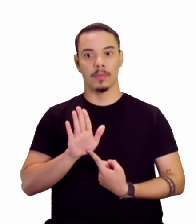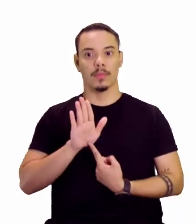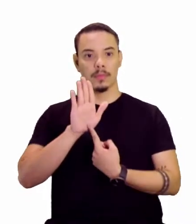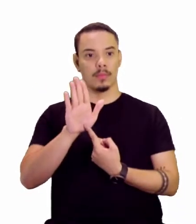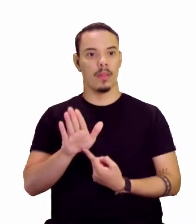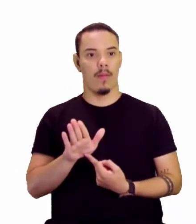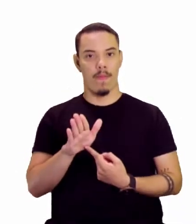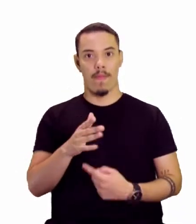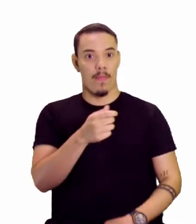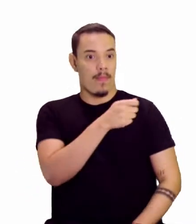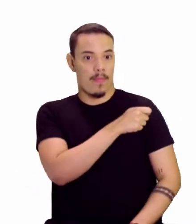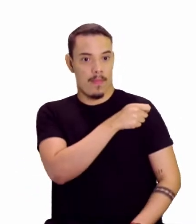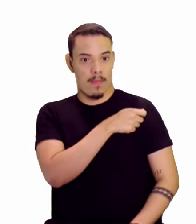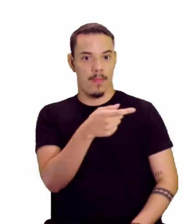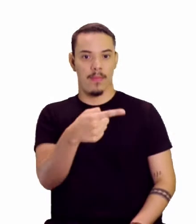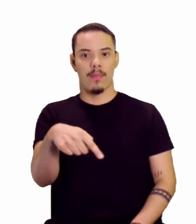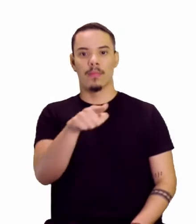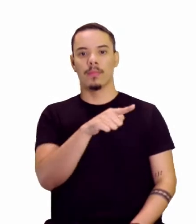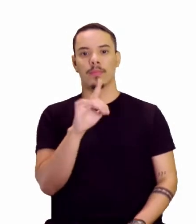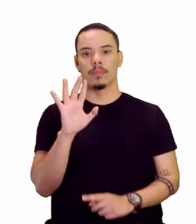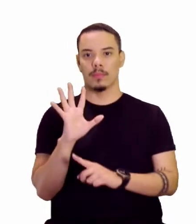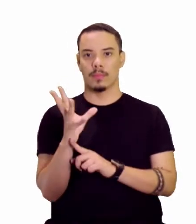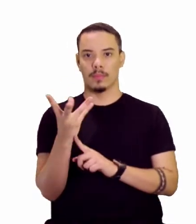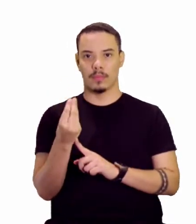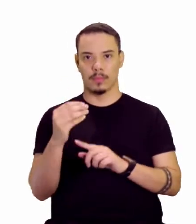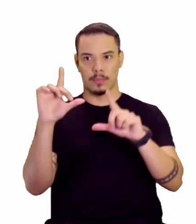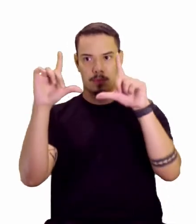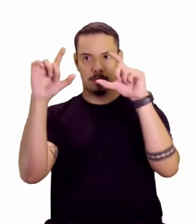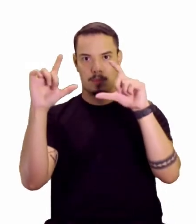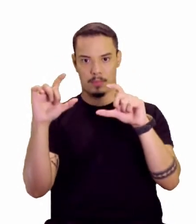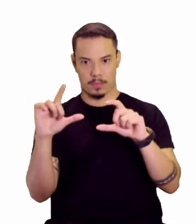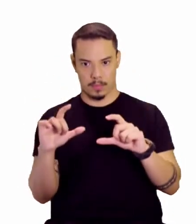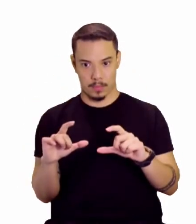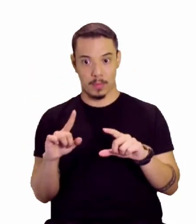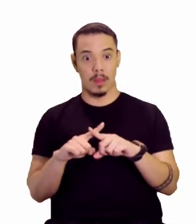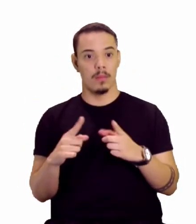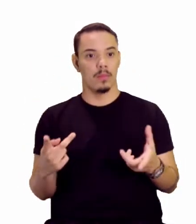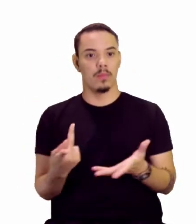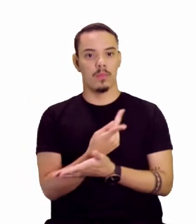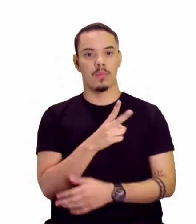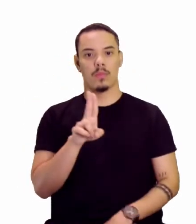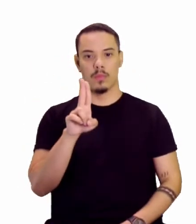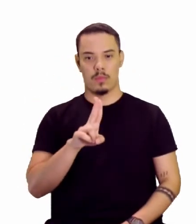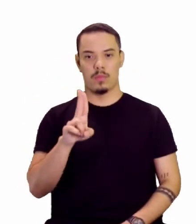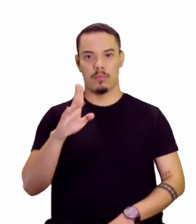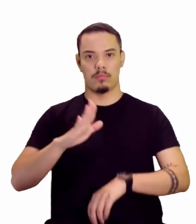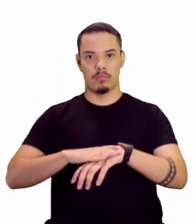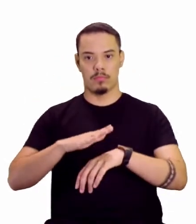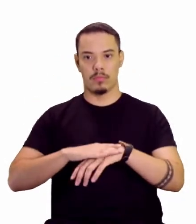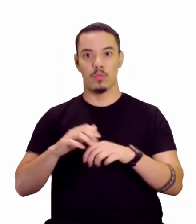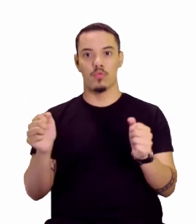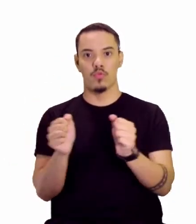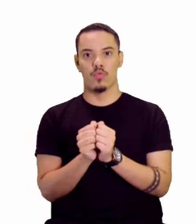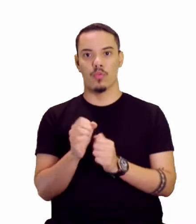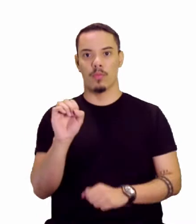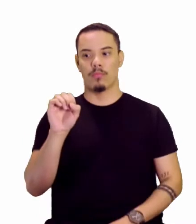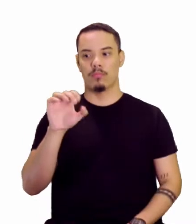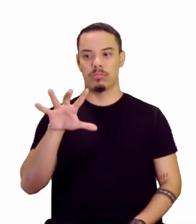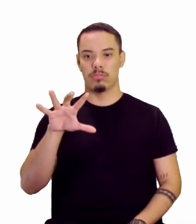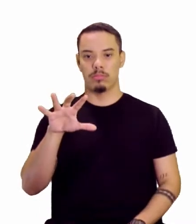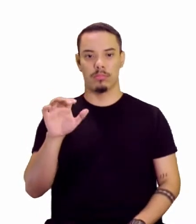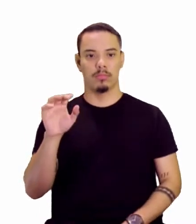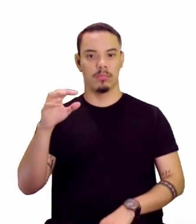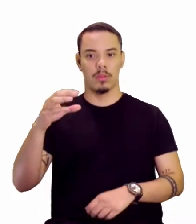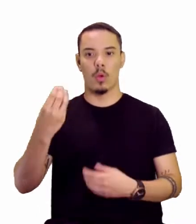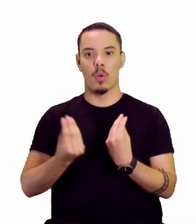seus alunos a sua arte em fotografias. Na ocasião, ele usou sua máquina com flash no modo